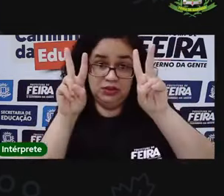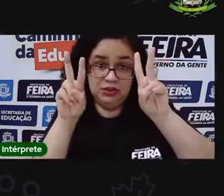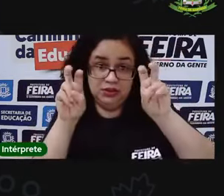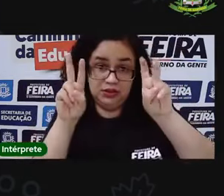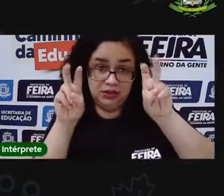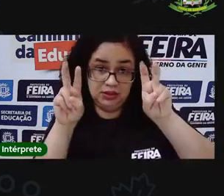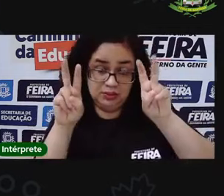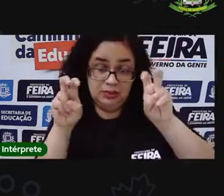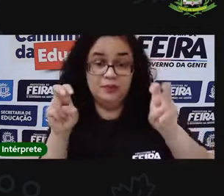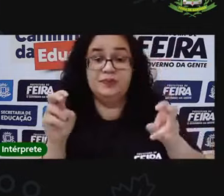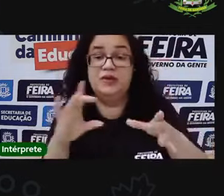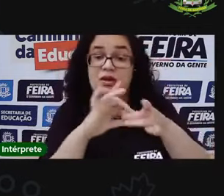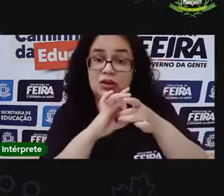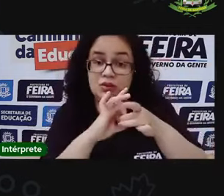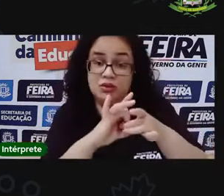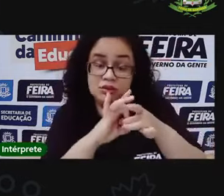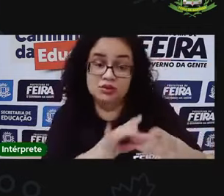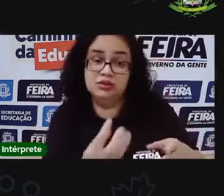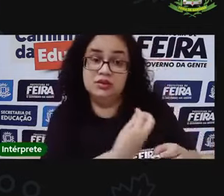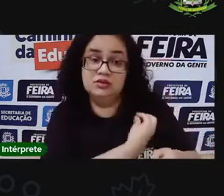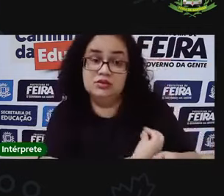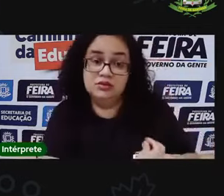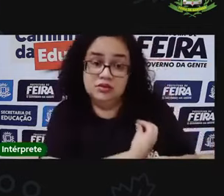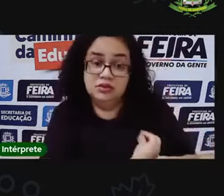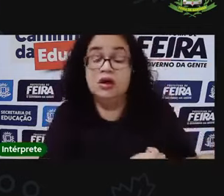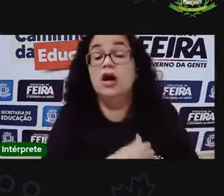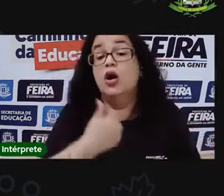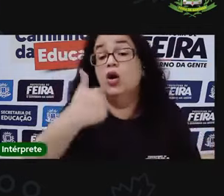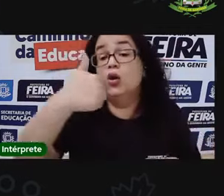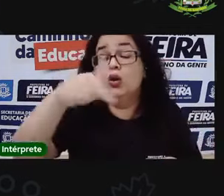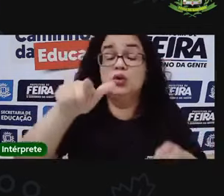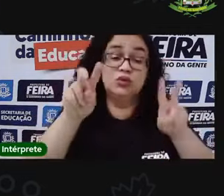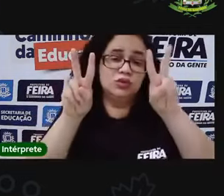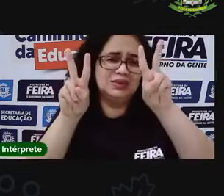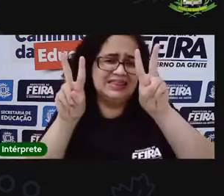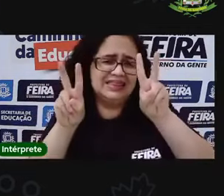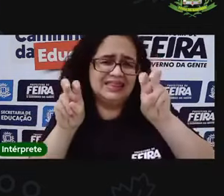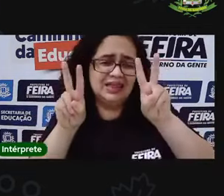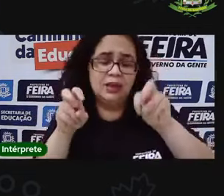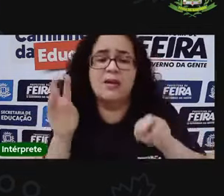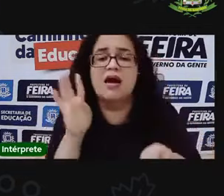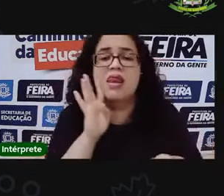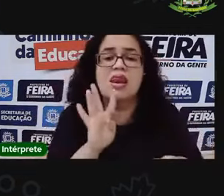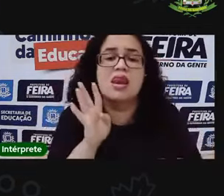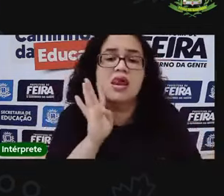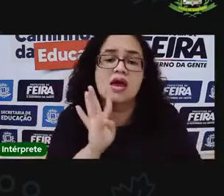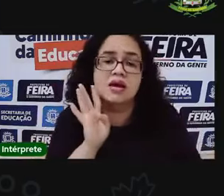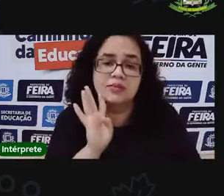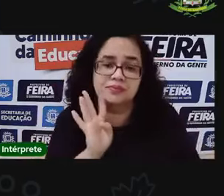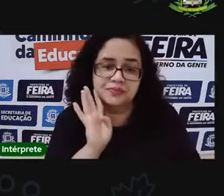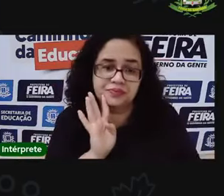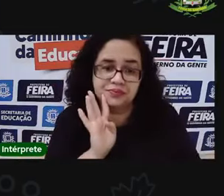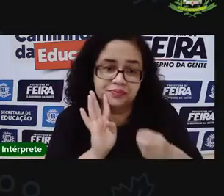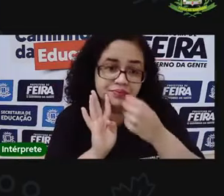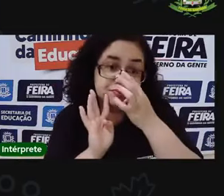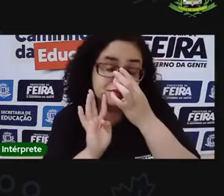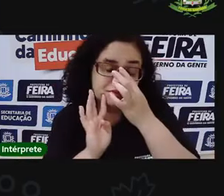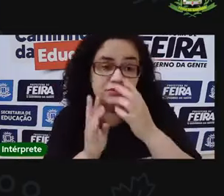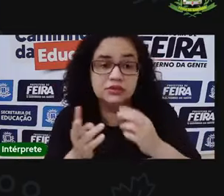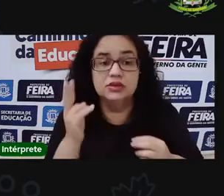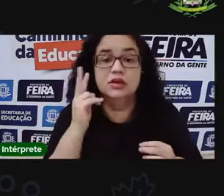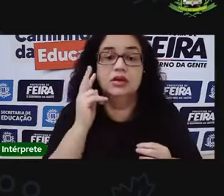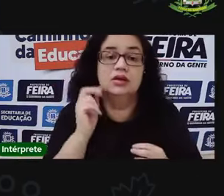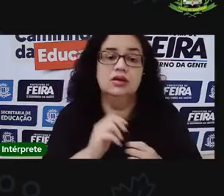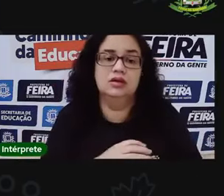vida durante a semana. Hoje nós temos um monte de temas maravilhosos. Vocês vão fazer, não vou